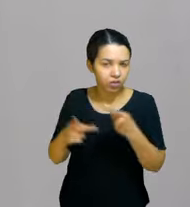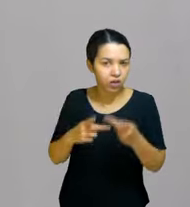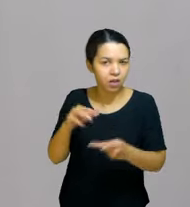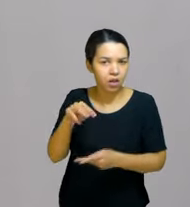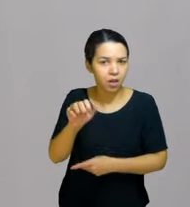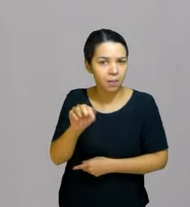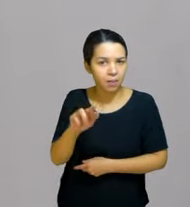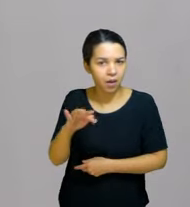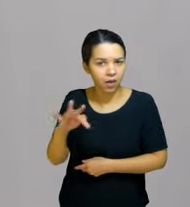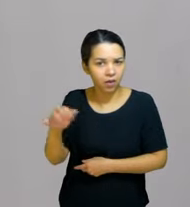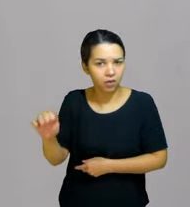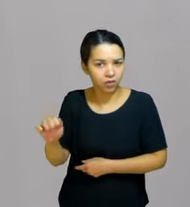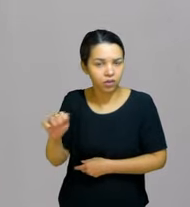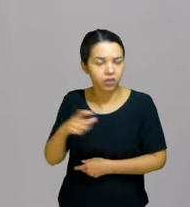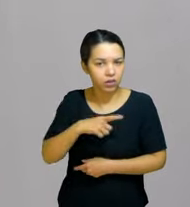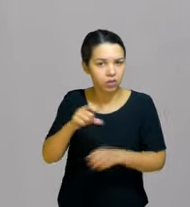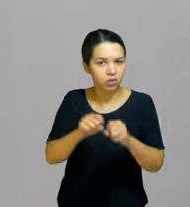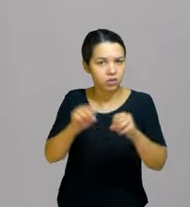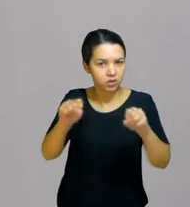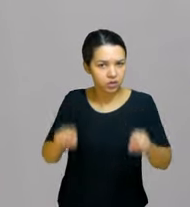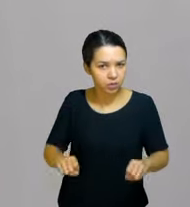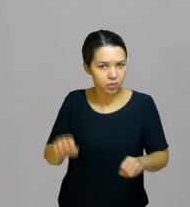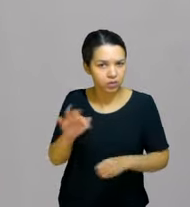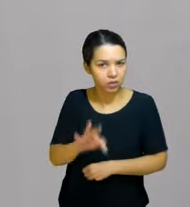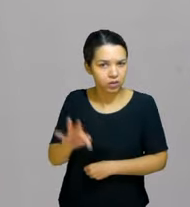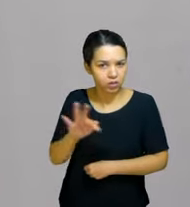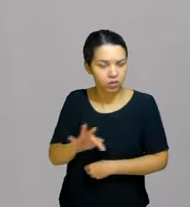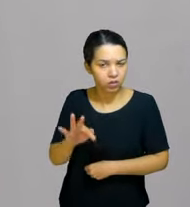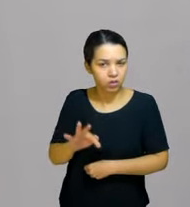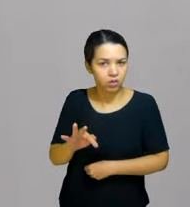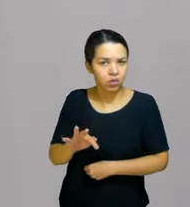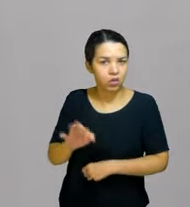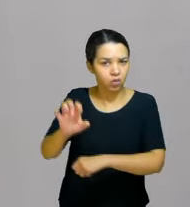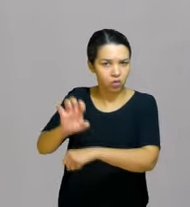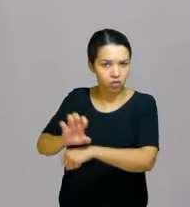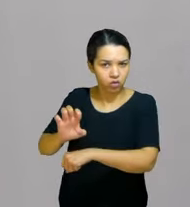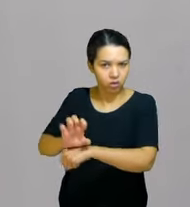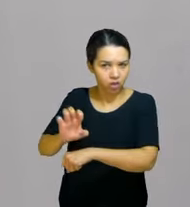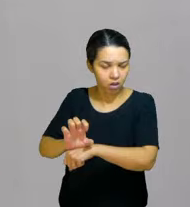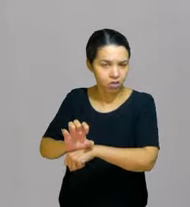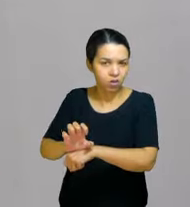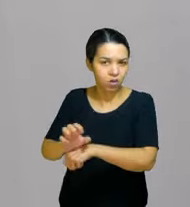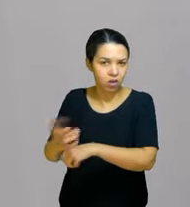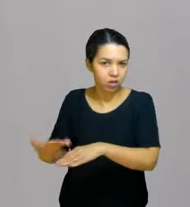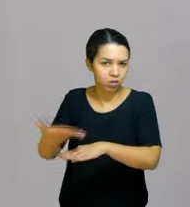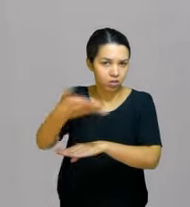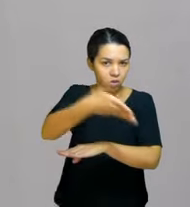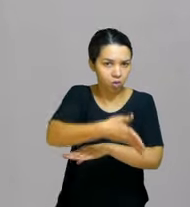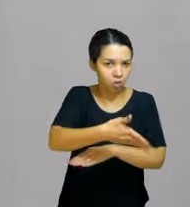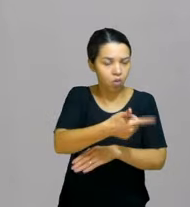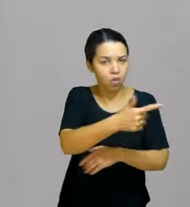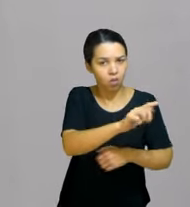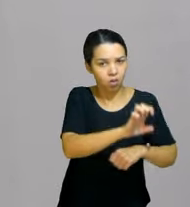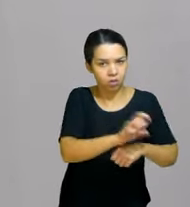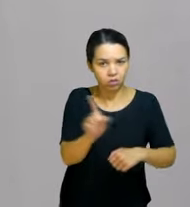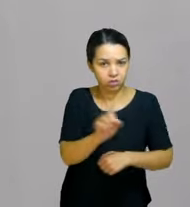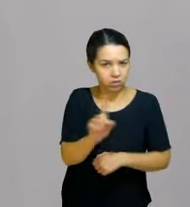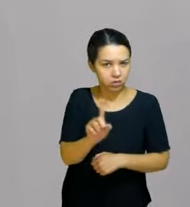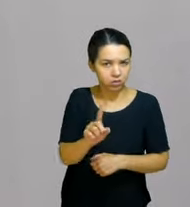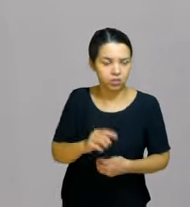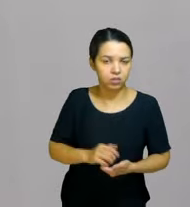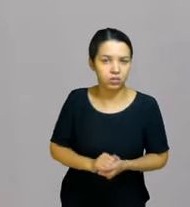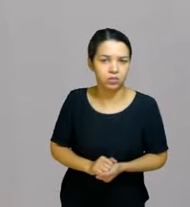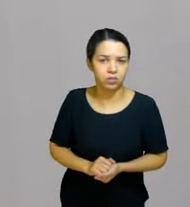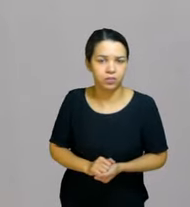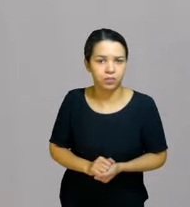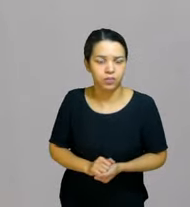arbitragem. Existe um sistema federativo que onde um Estado não interfere no outro, salvo com autorização. Estou esclarecendo